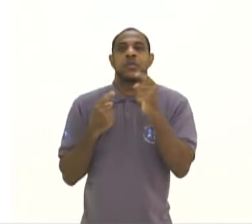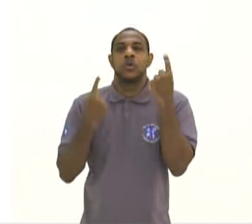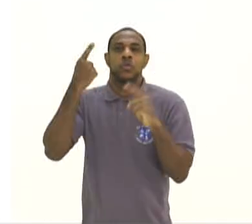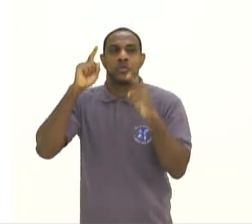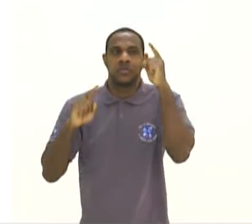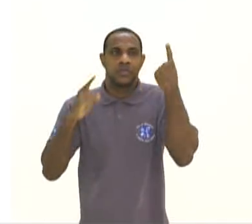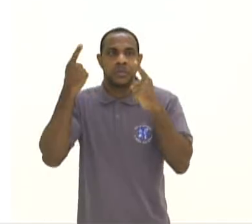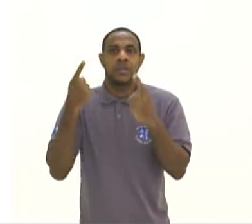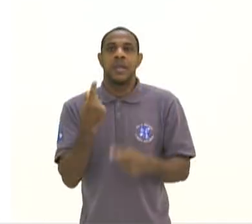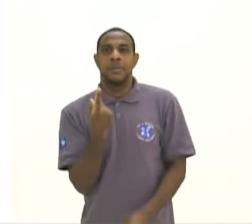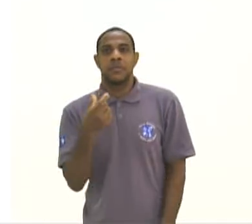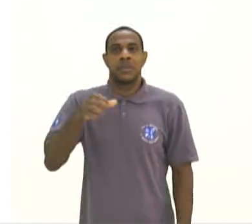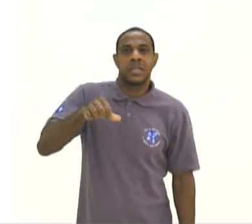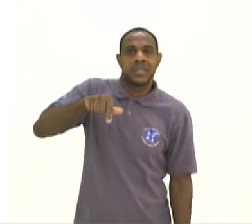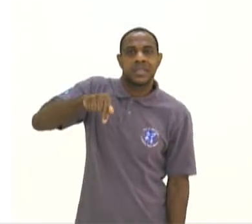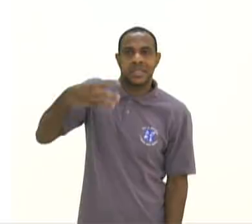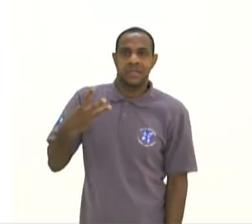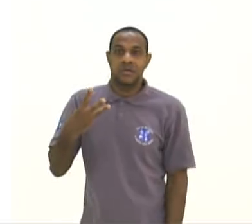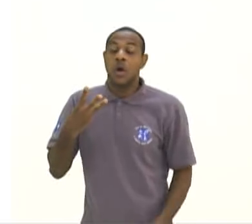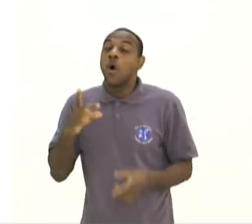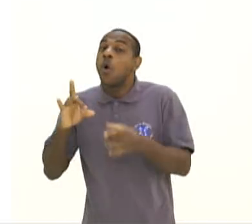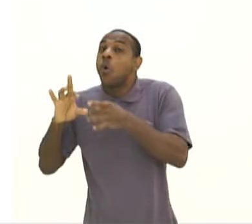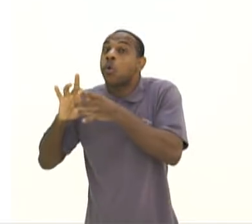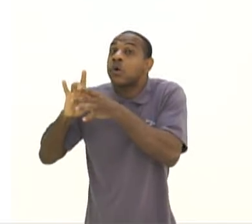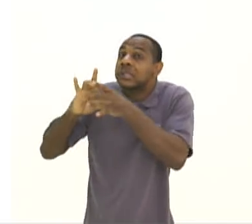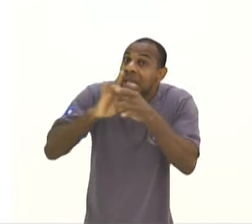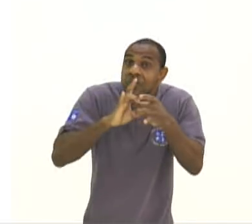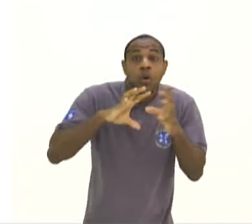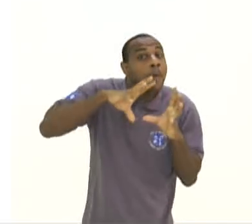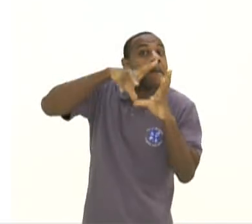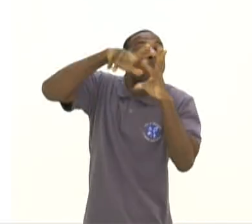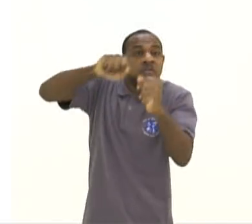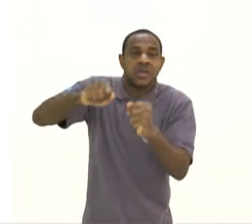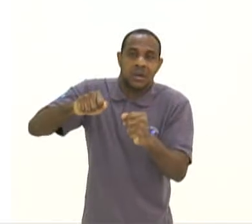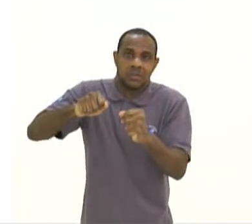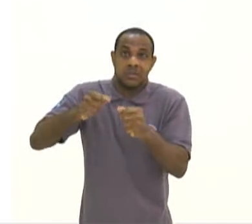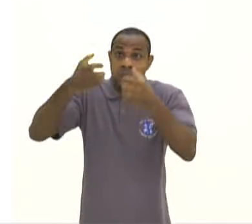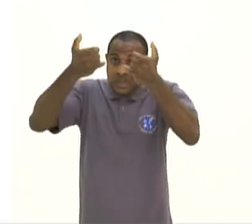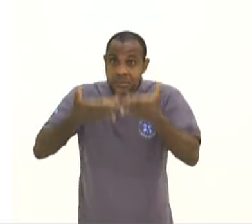de 73. O contexto mundial.